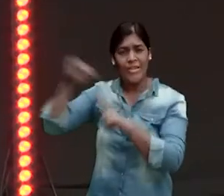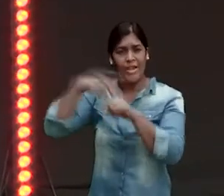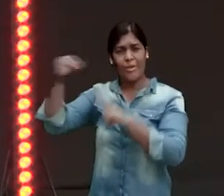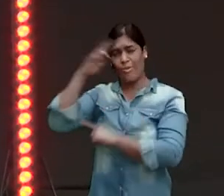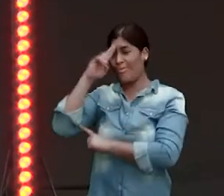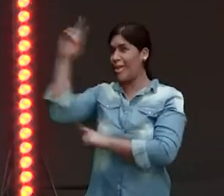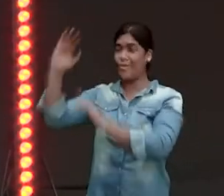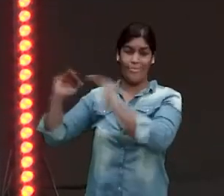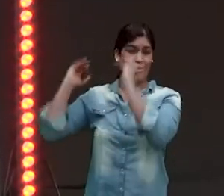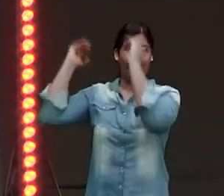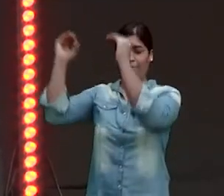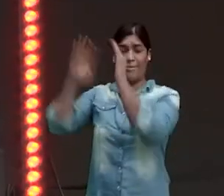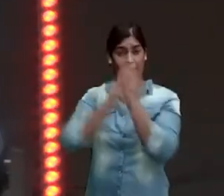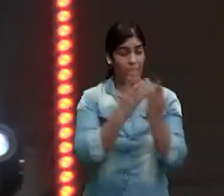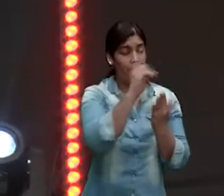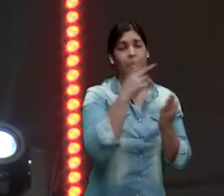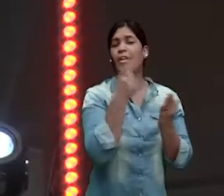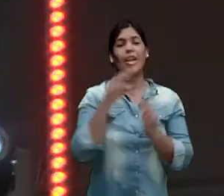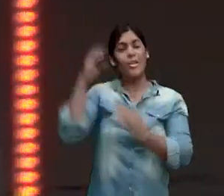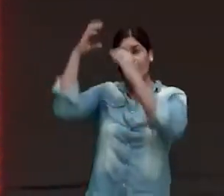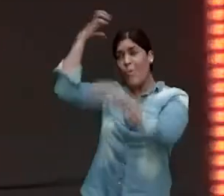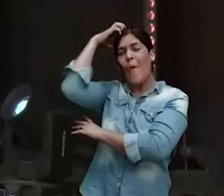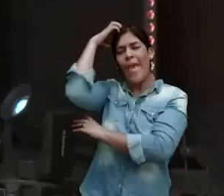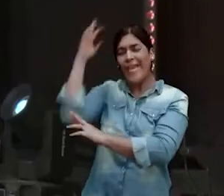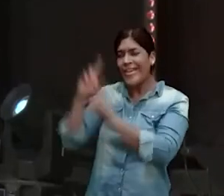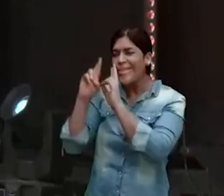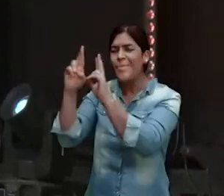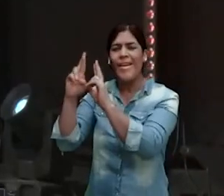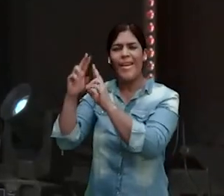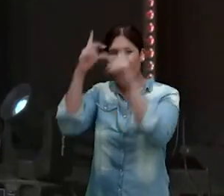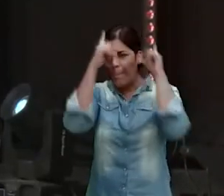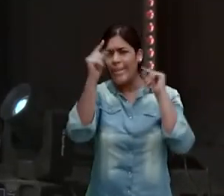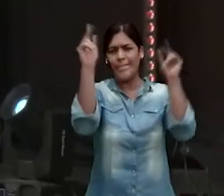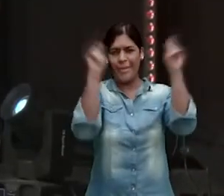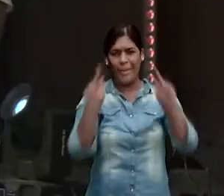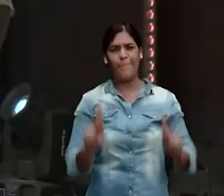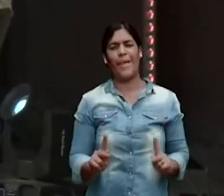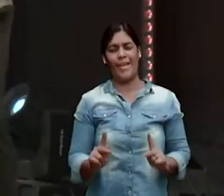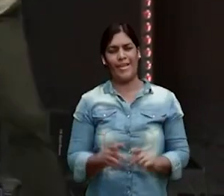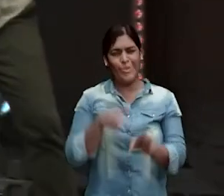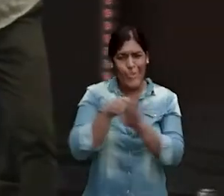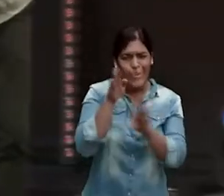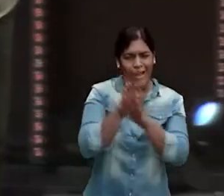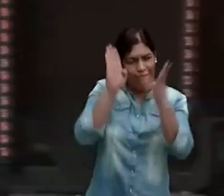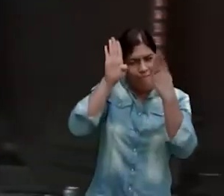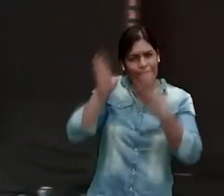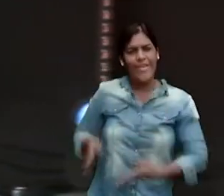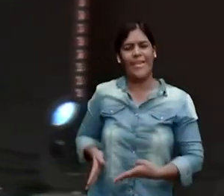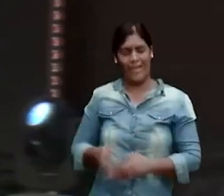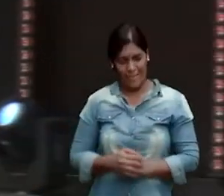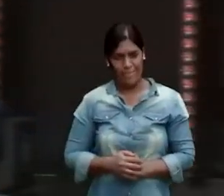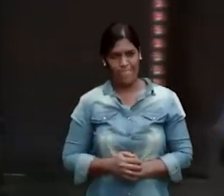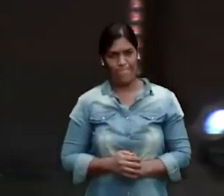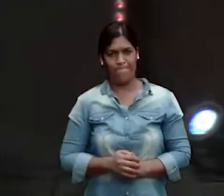todas as coisas a Bíblia fala do Rei da Esperança do Príncipe da Paz um conselheiro Fiel a